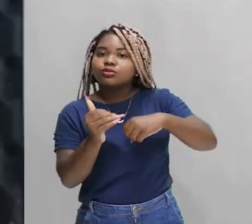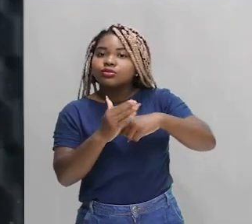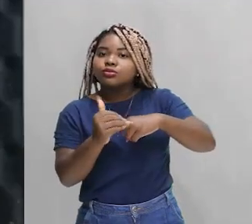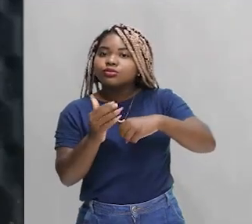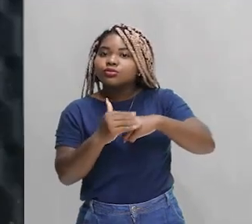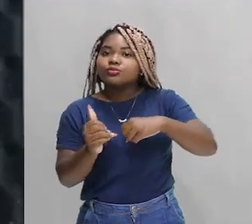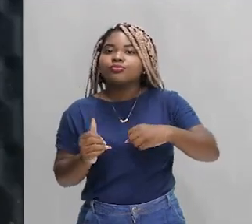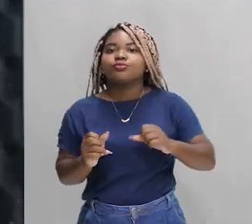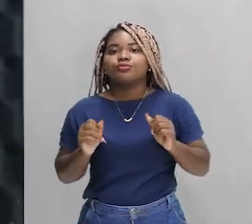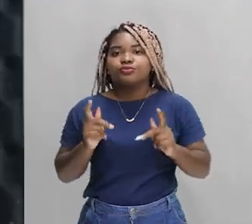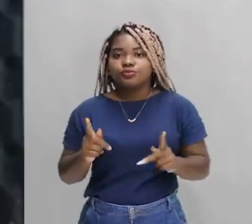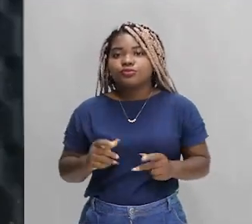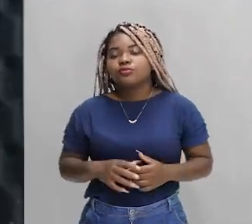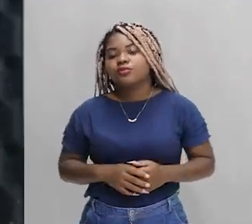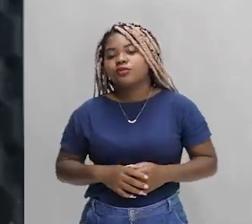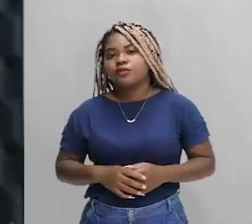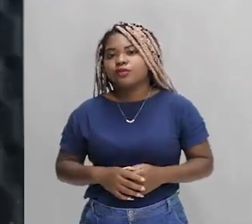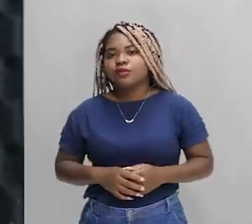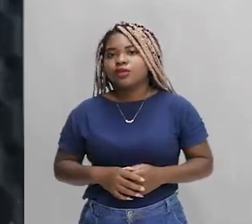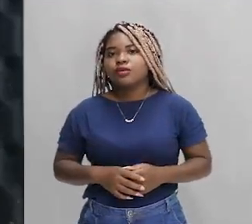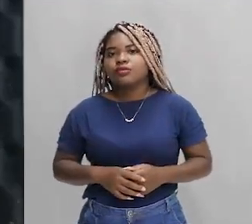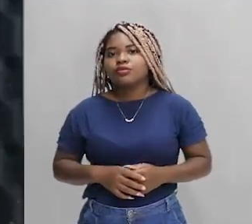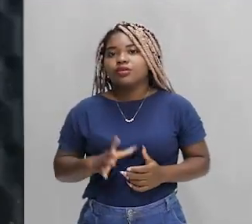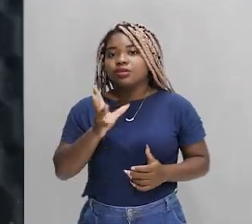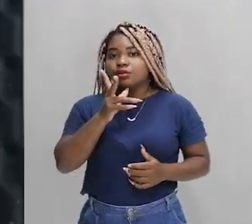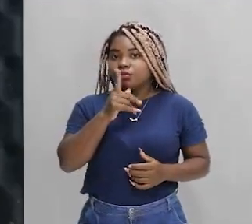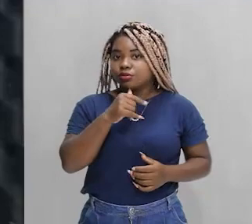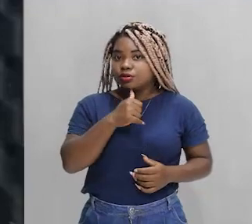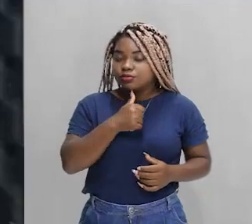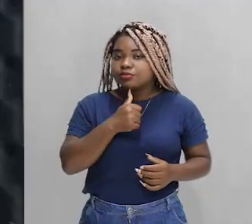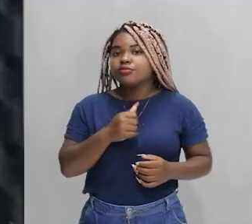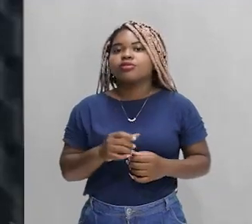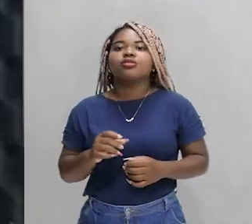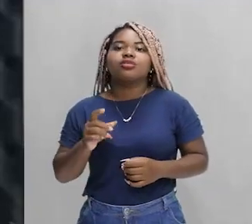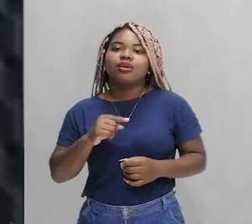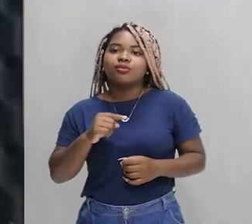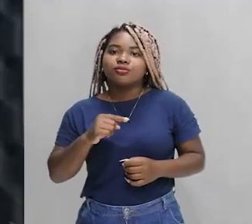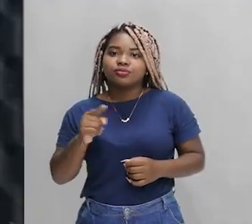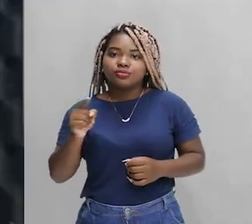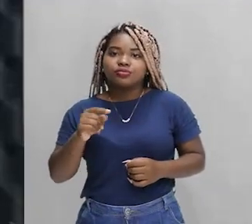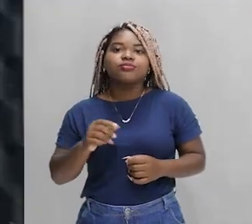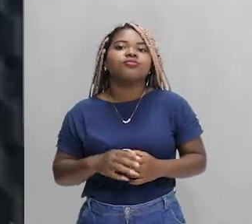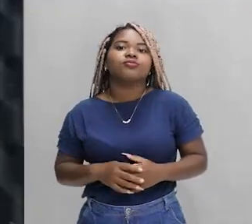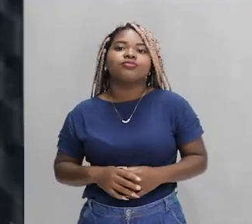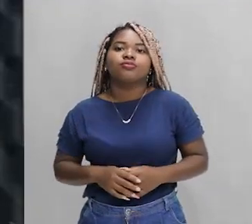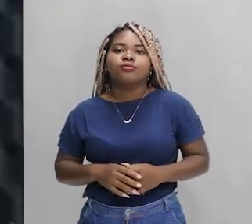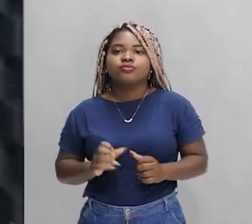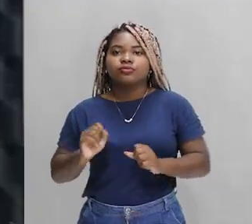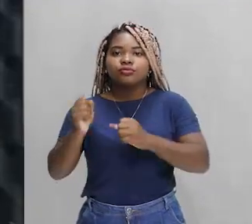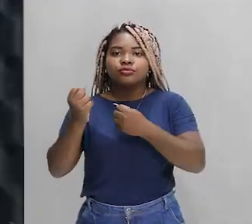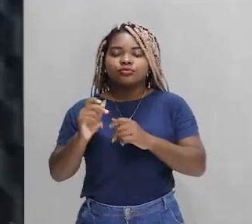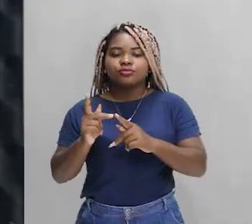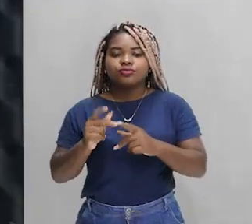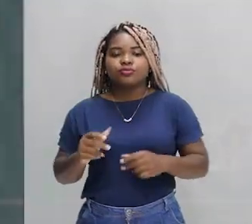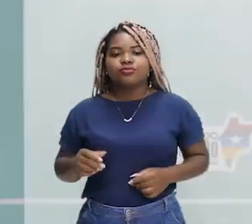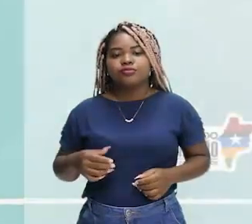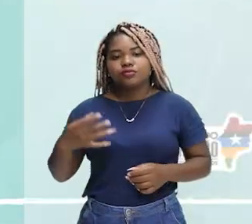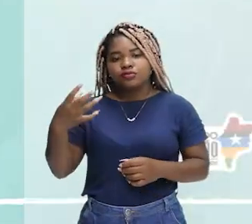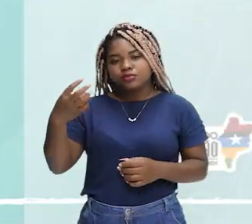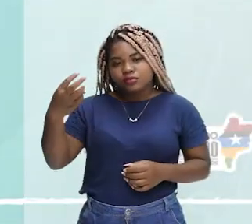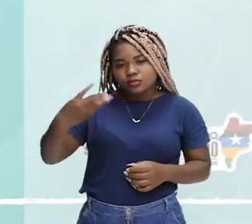A sílaba que demorar mais vai ser a sílaba tônica. Então, vamos para a próxima.